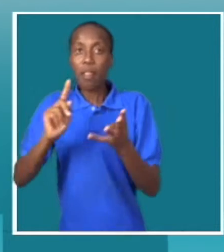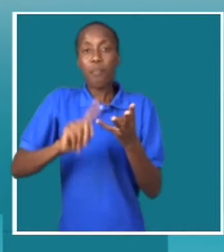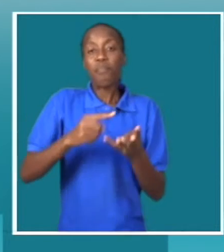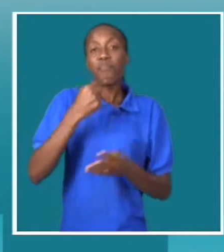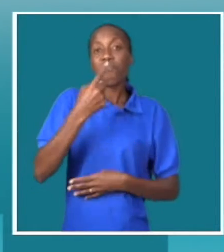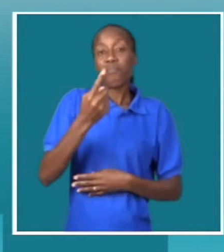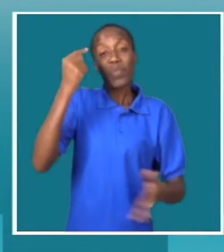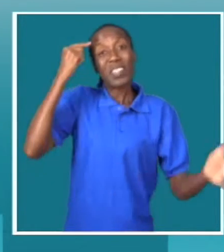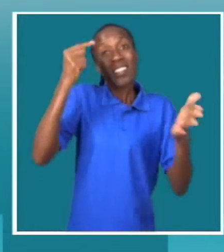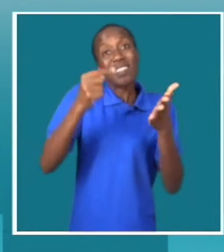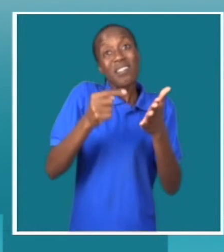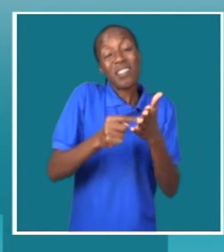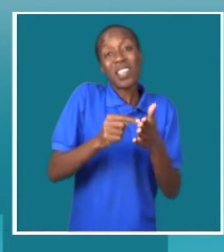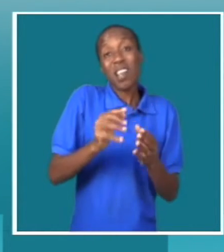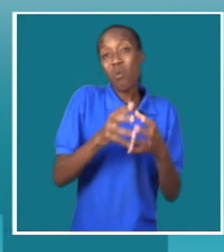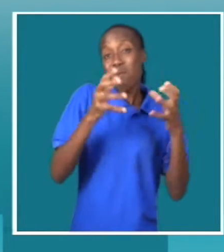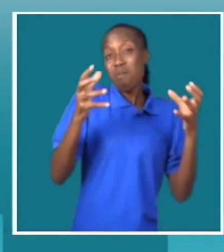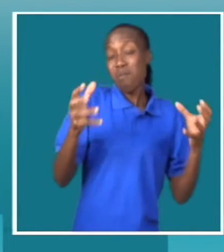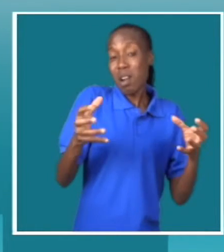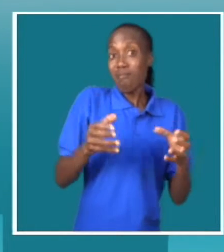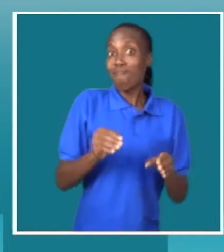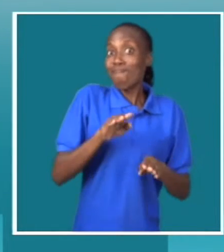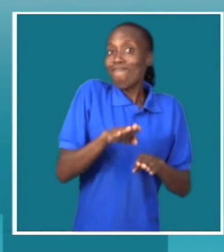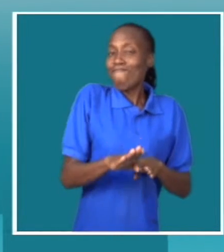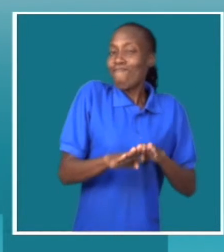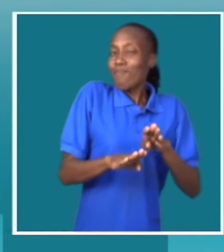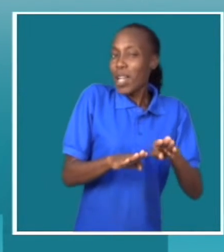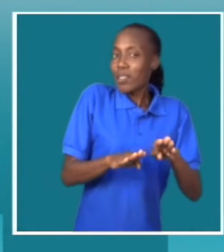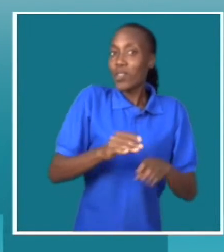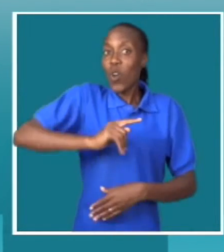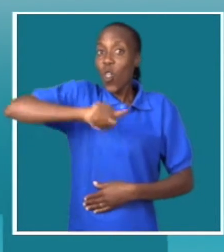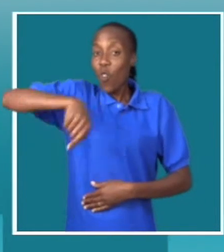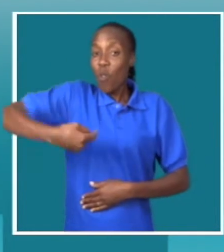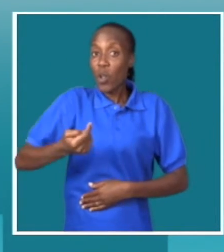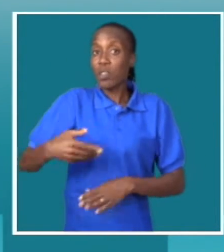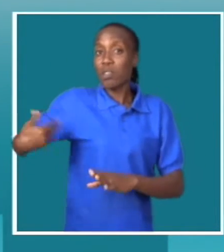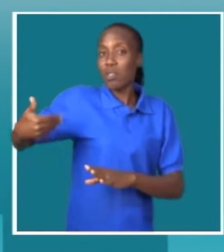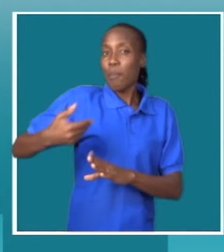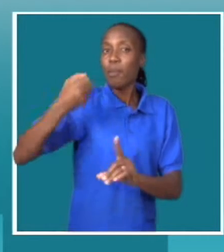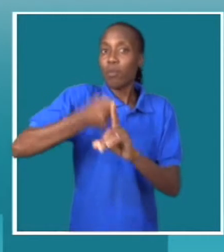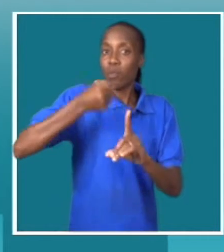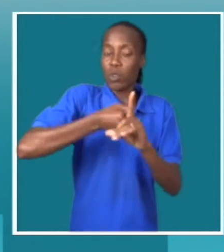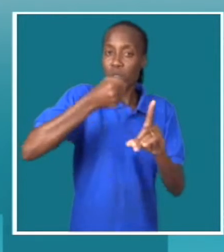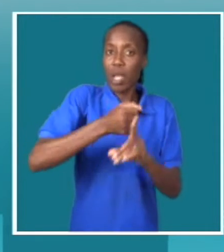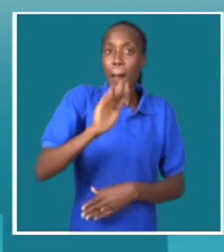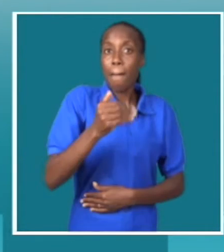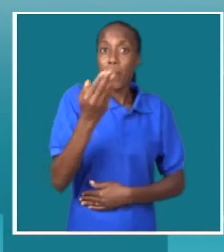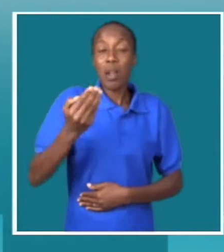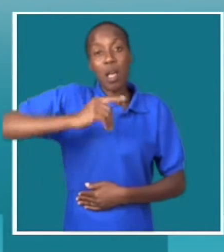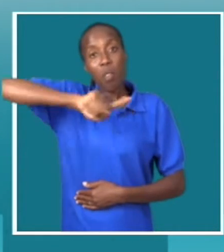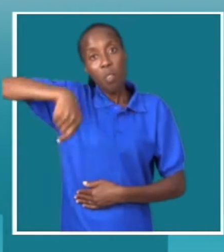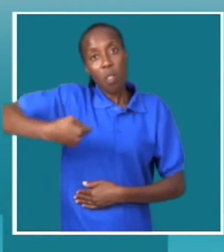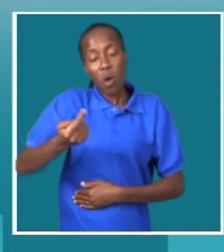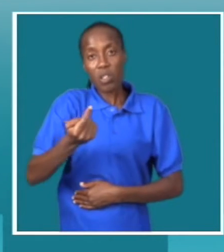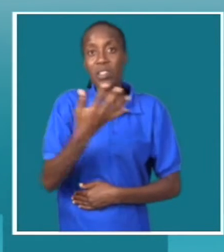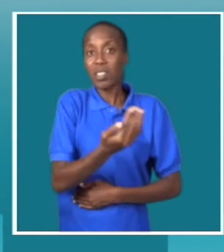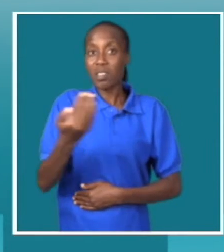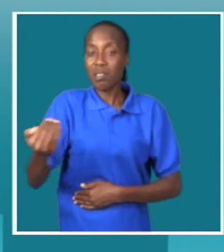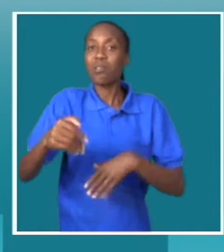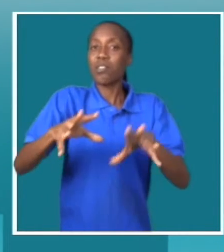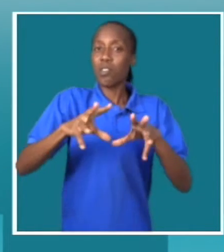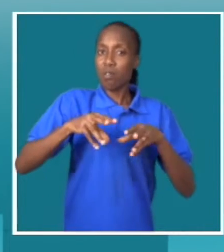crianças cadeirantes como as nossas. Então, para nós isso significa um grande passo. É o que eu sempre digo, nós estamos a lutar,